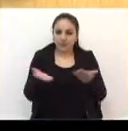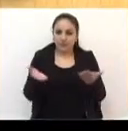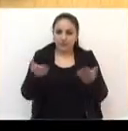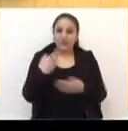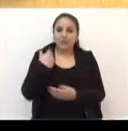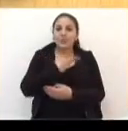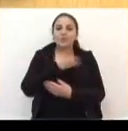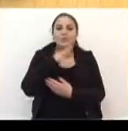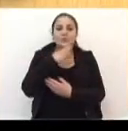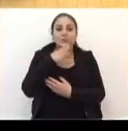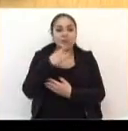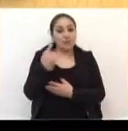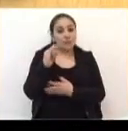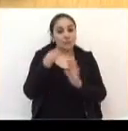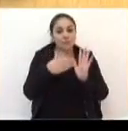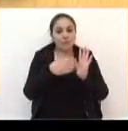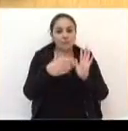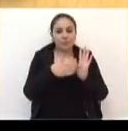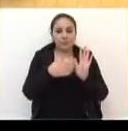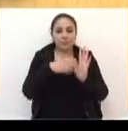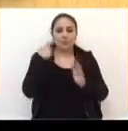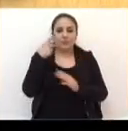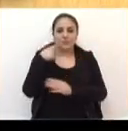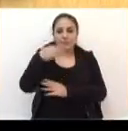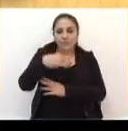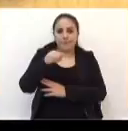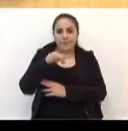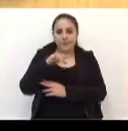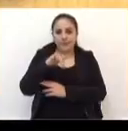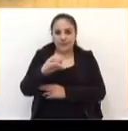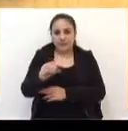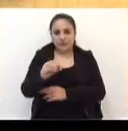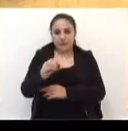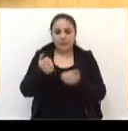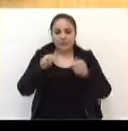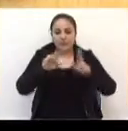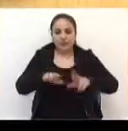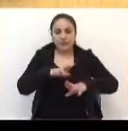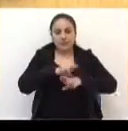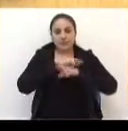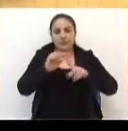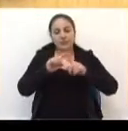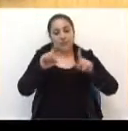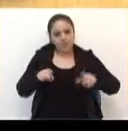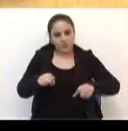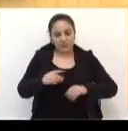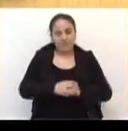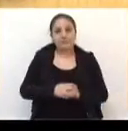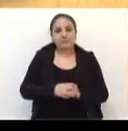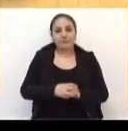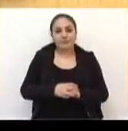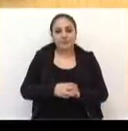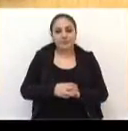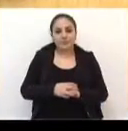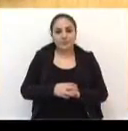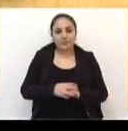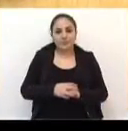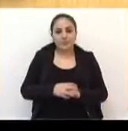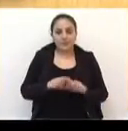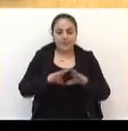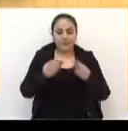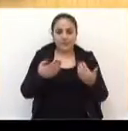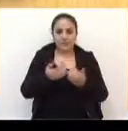Agora vamos conhecer as últimas propostas do vereador Márcio Patucci para a área da segurança pública. Através da